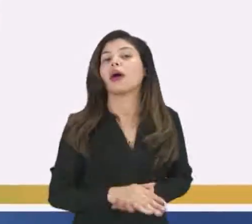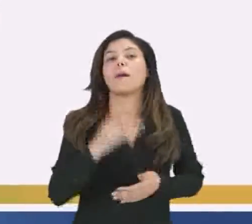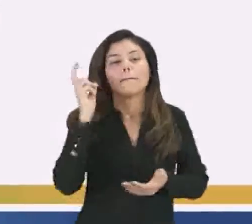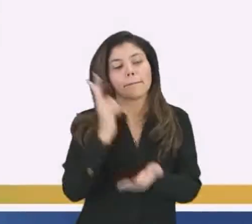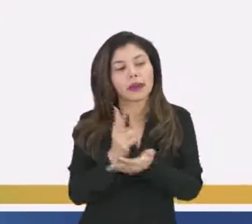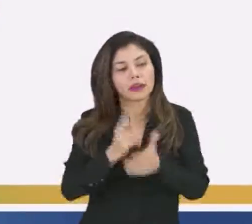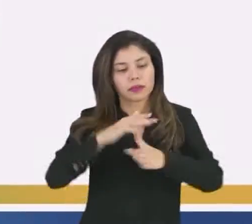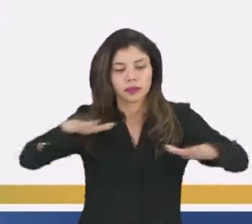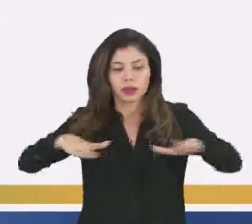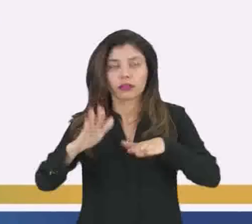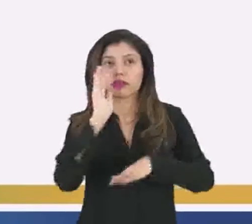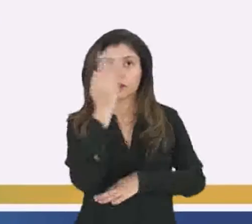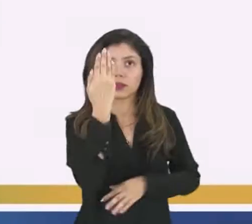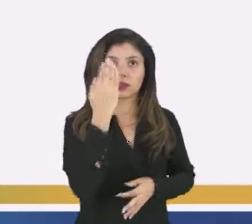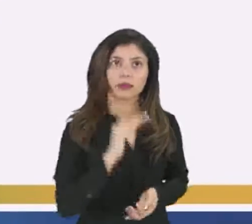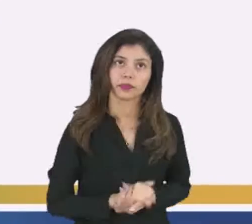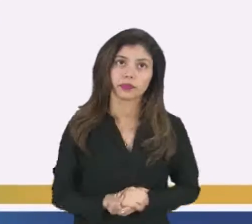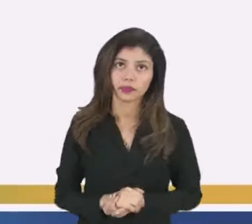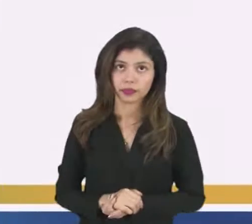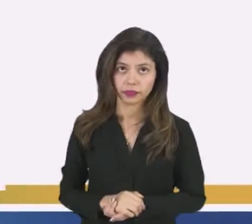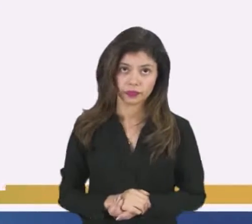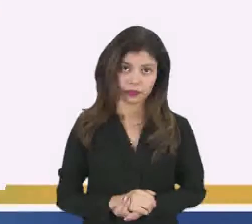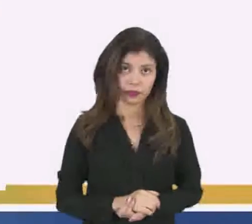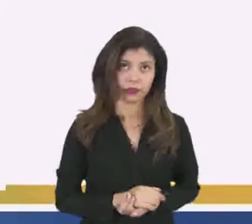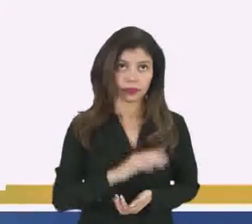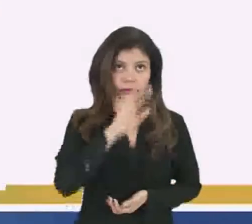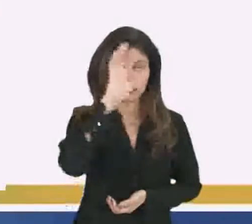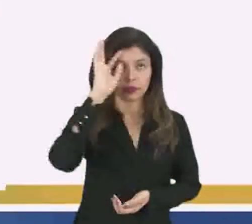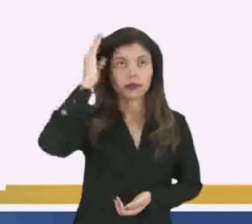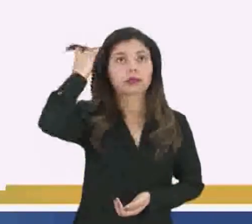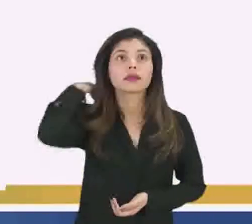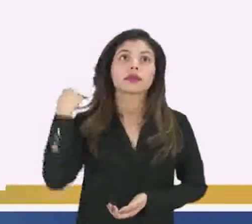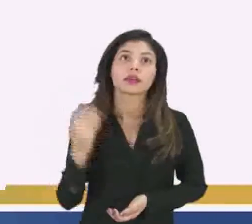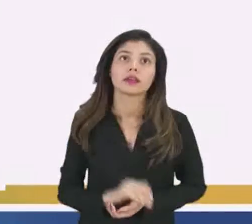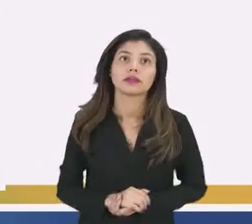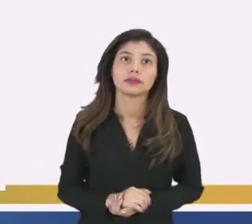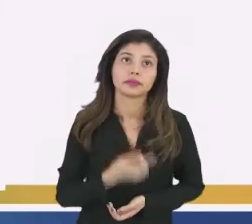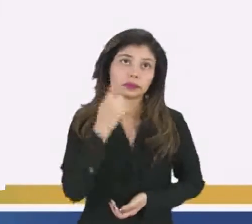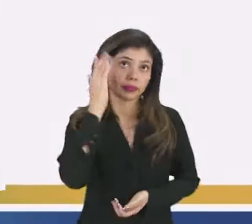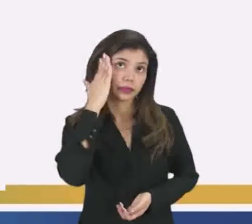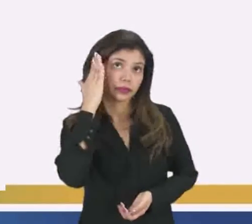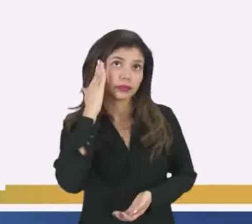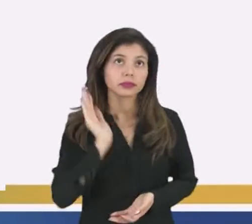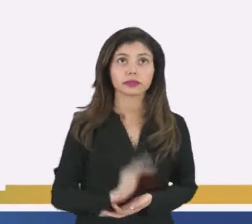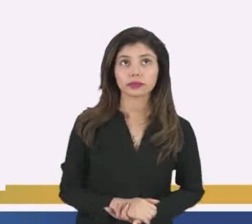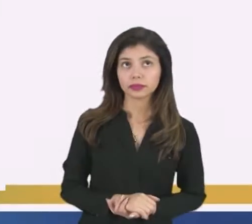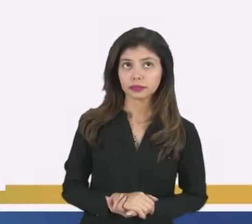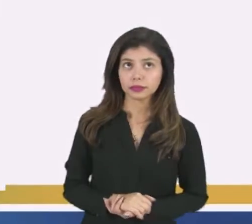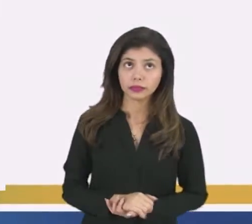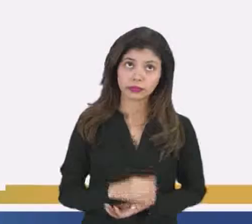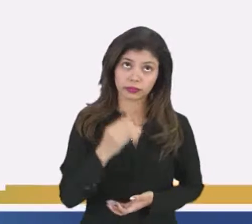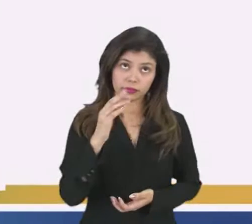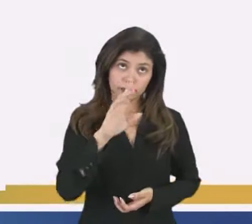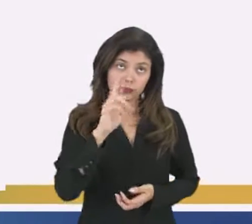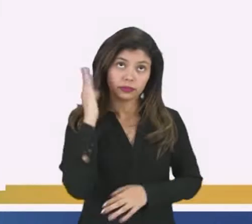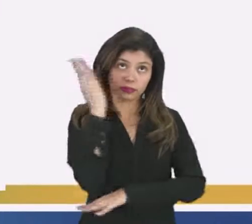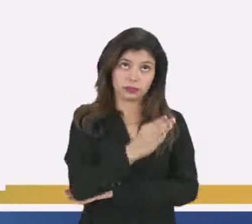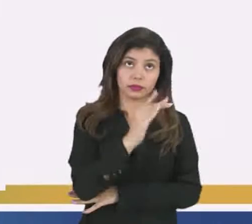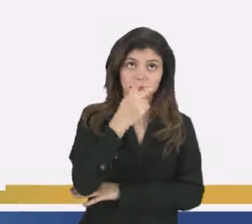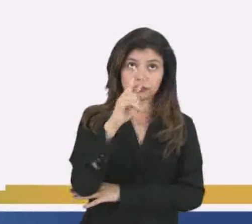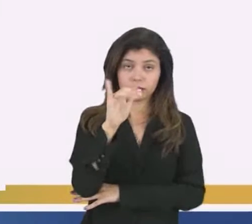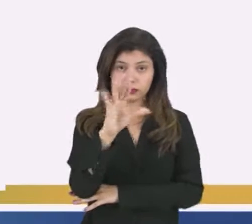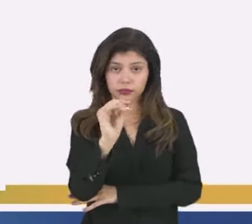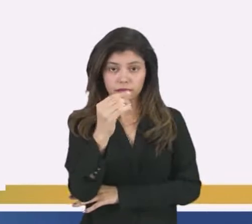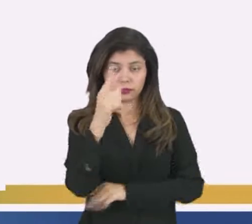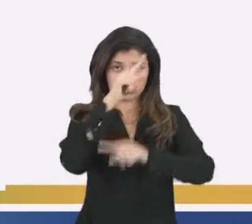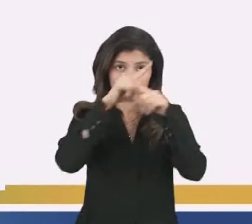Por isso que isso aqui é falso, tá? Só ter essa noção. Então, bora entender isso aqui. Reta e planos perpendiculares,